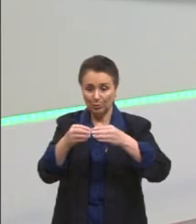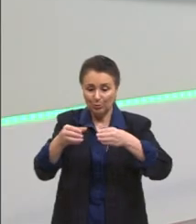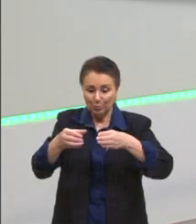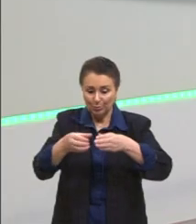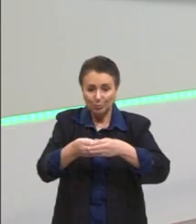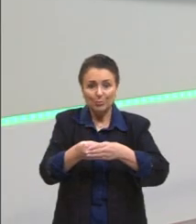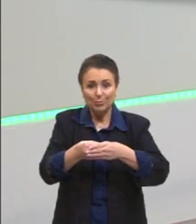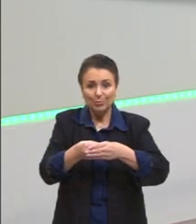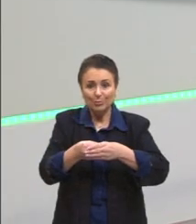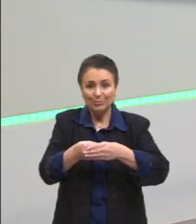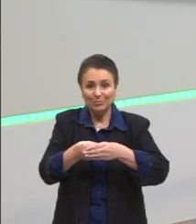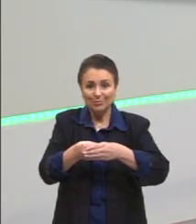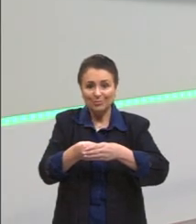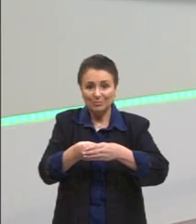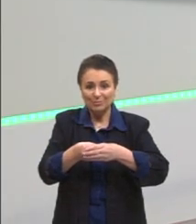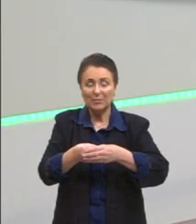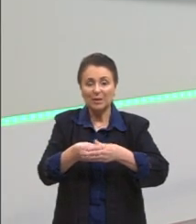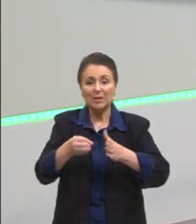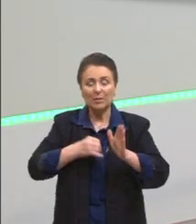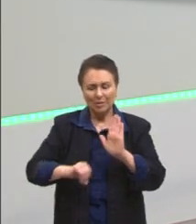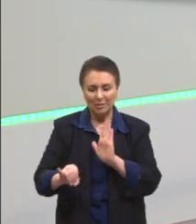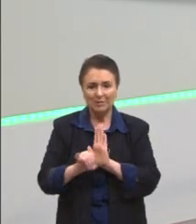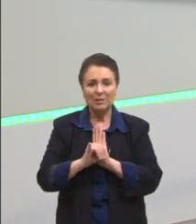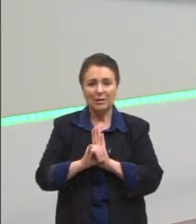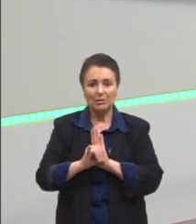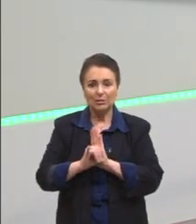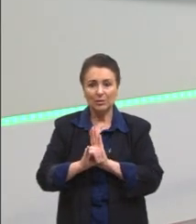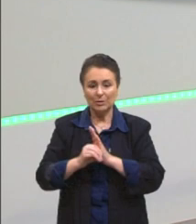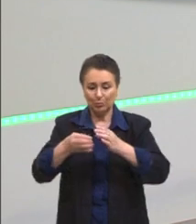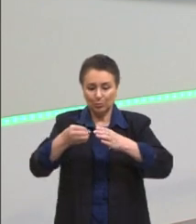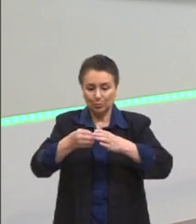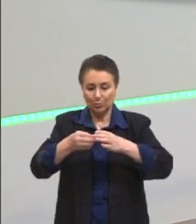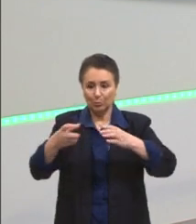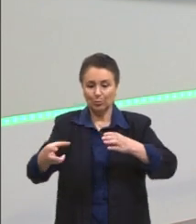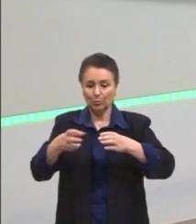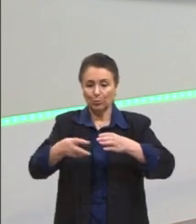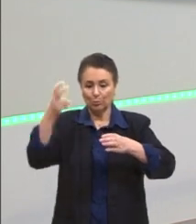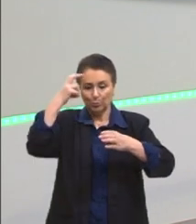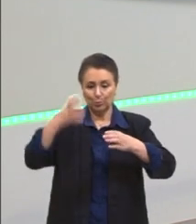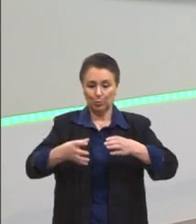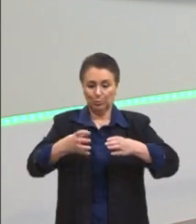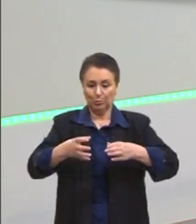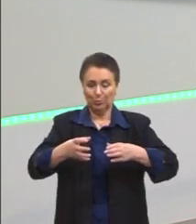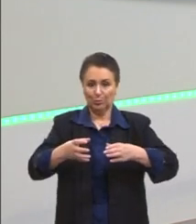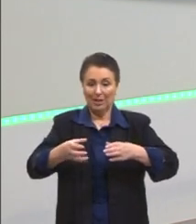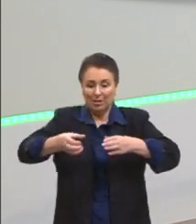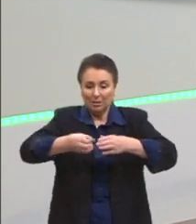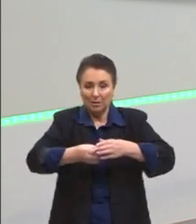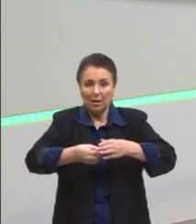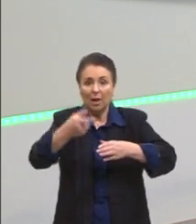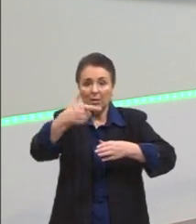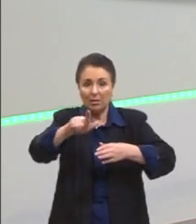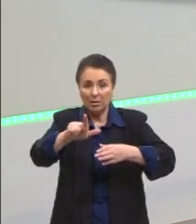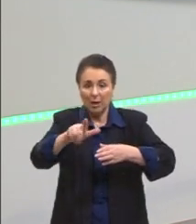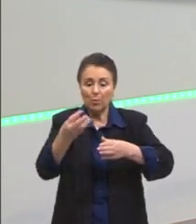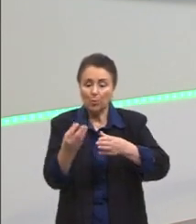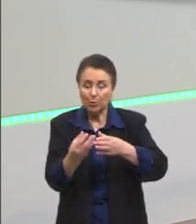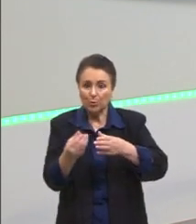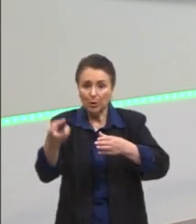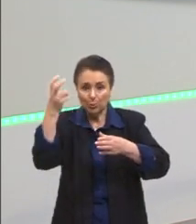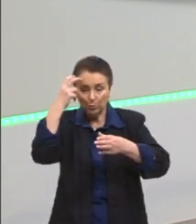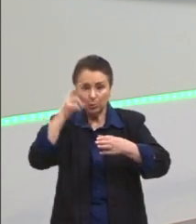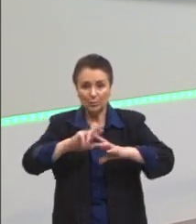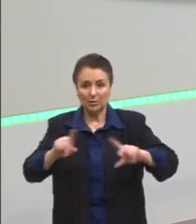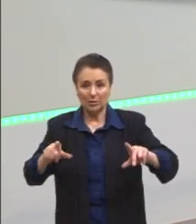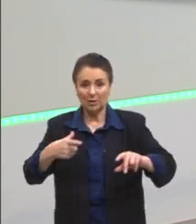pequenos grupos que se identificam dentro dos grandes grupos culturais nesses nessas aulas nós discutimos também a